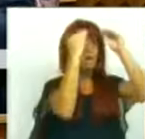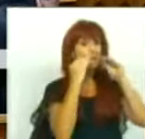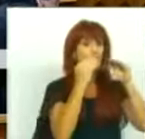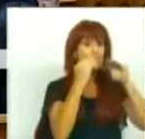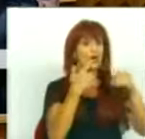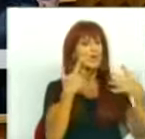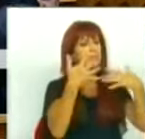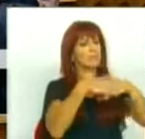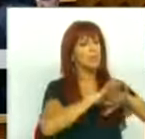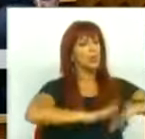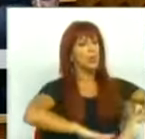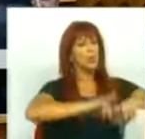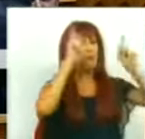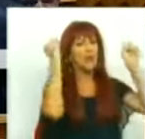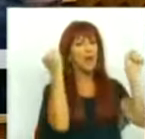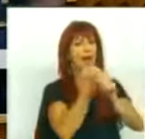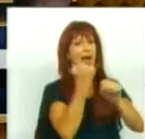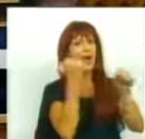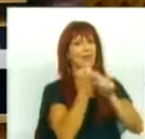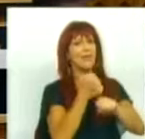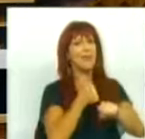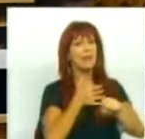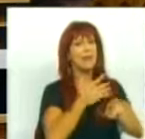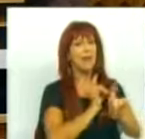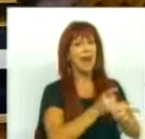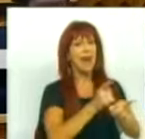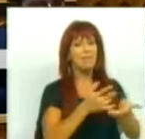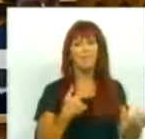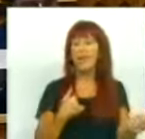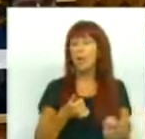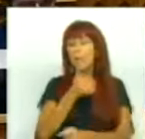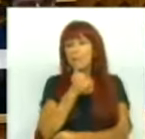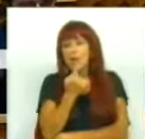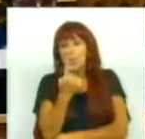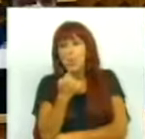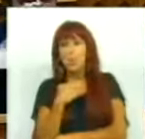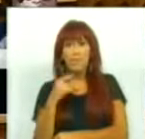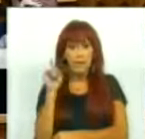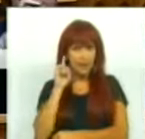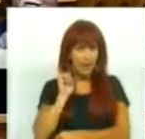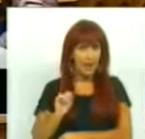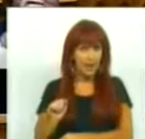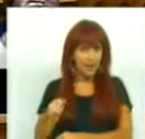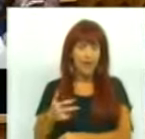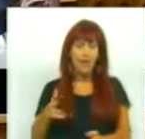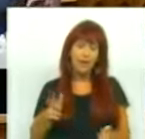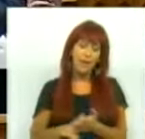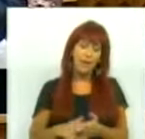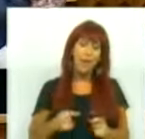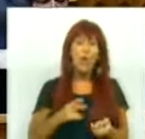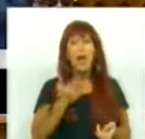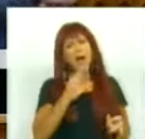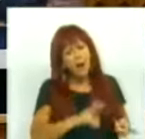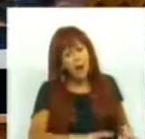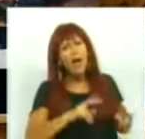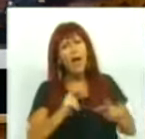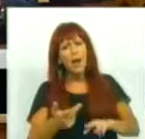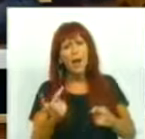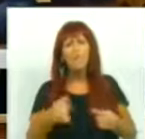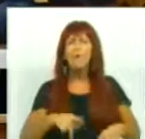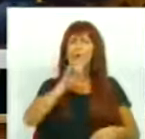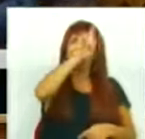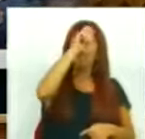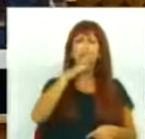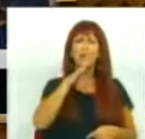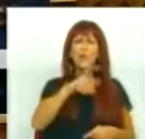se integrarem no desenvolvimento da atividade da empresa. É de facto uma medida importante. É verdade que ela é transitória, mas a questão